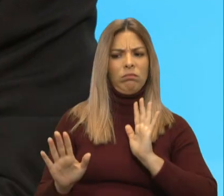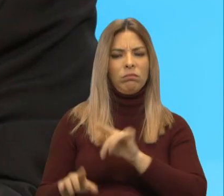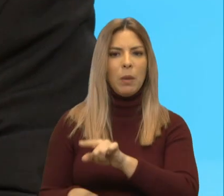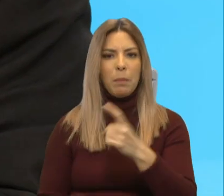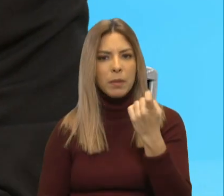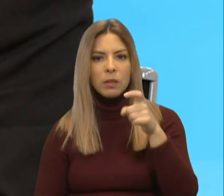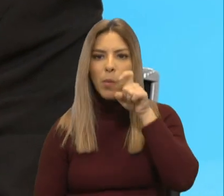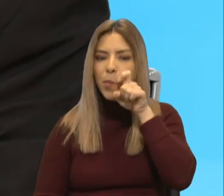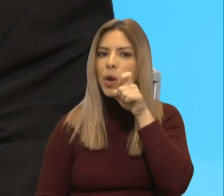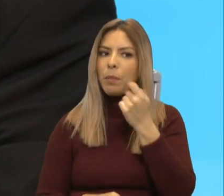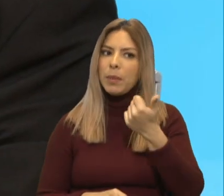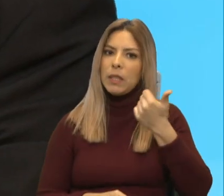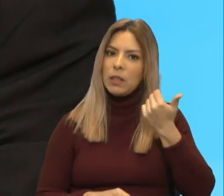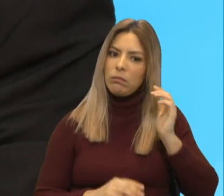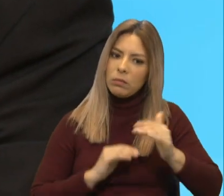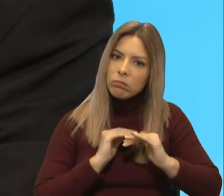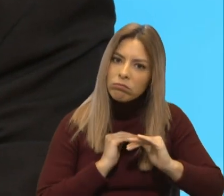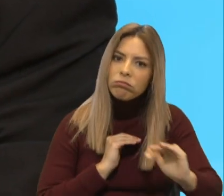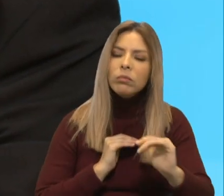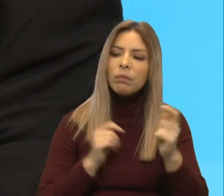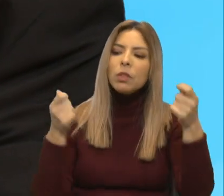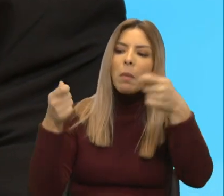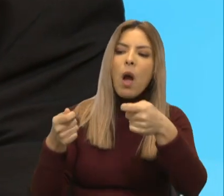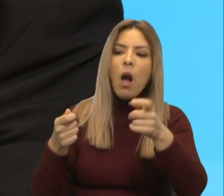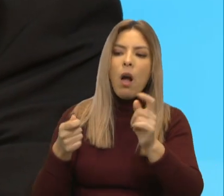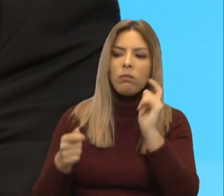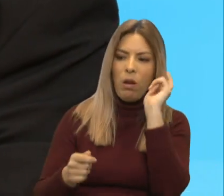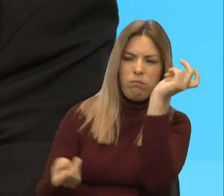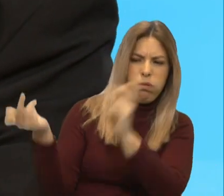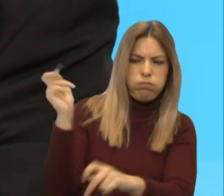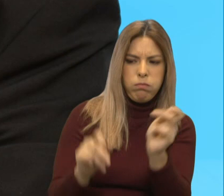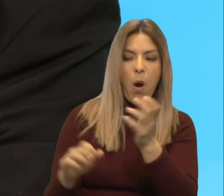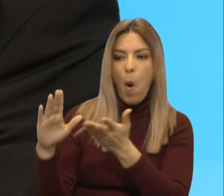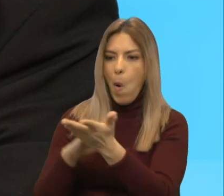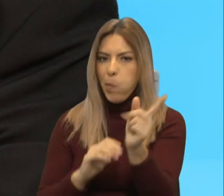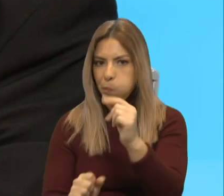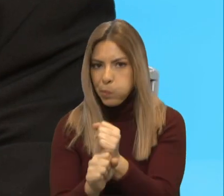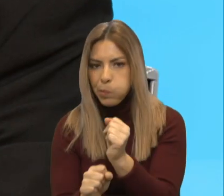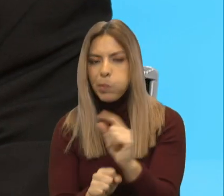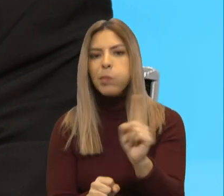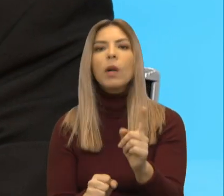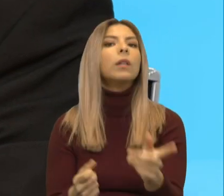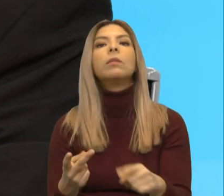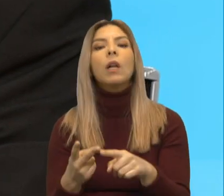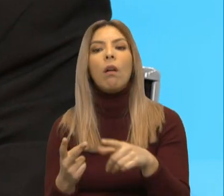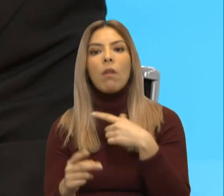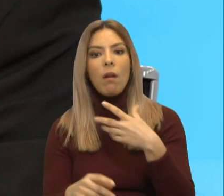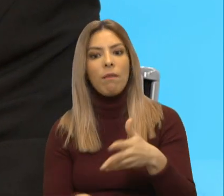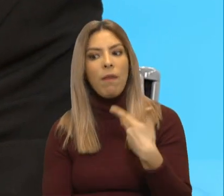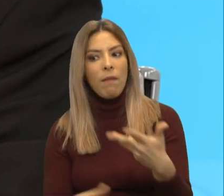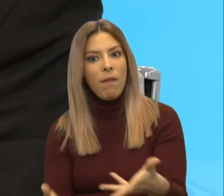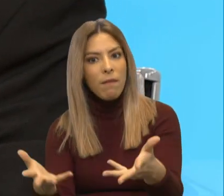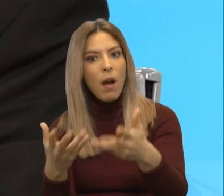segurança, de estabilidade para poder investir. E sabemos que a criação de emprego, a criação de riqueza, o